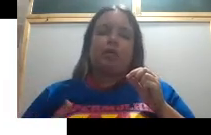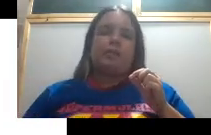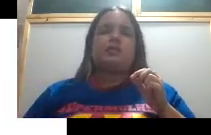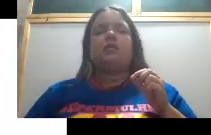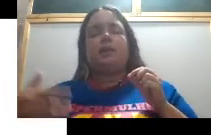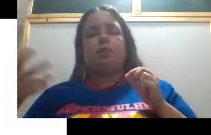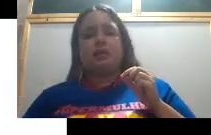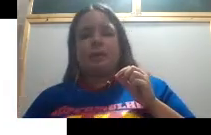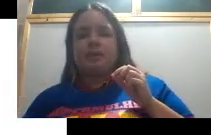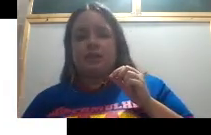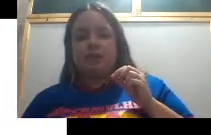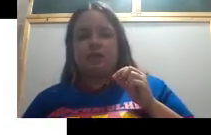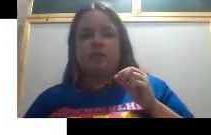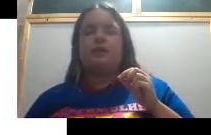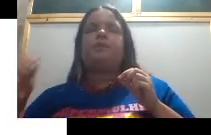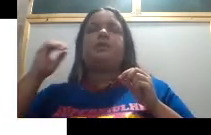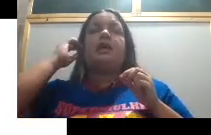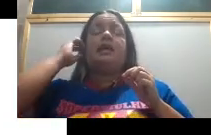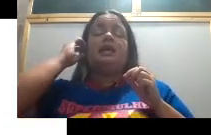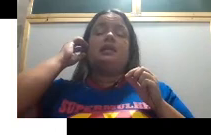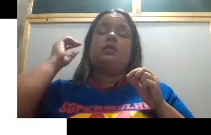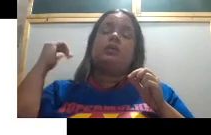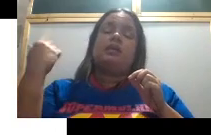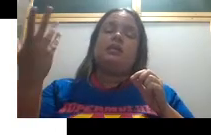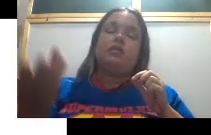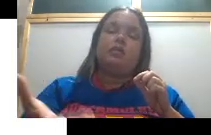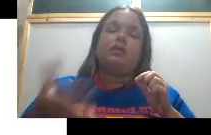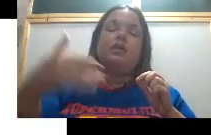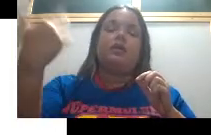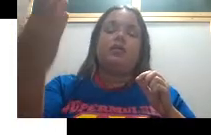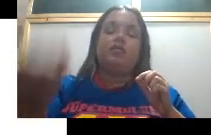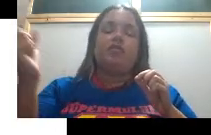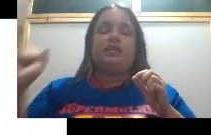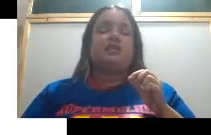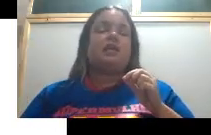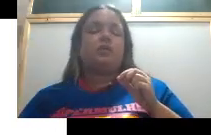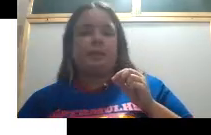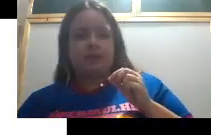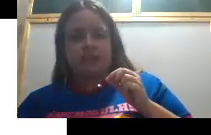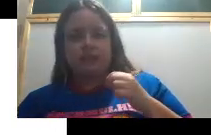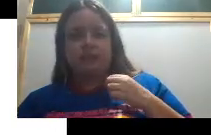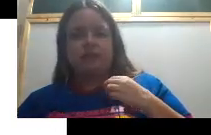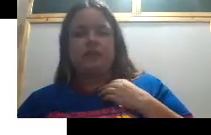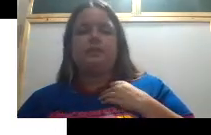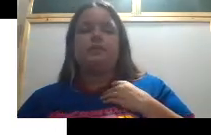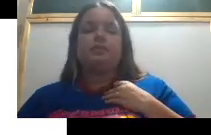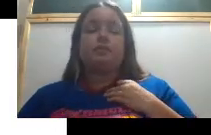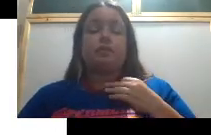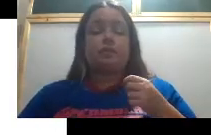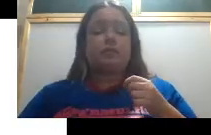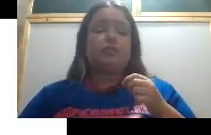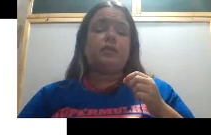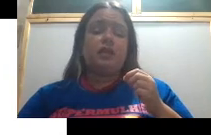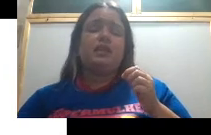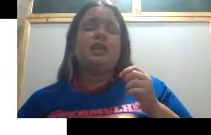a proclamação da república a bandeira então foi feita a saúde da Bandeira